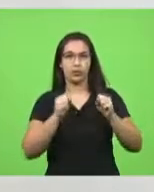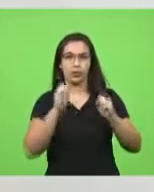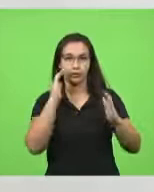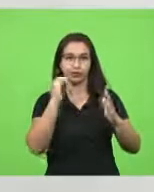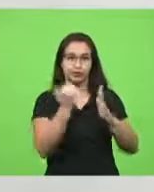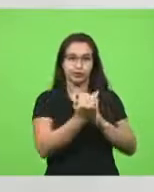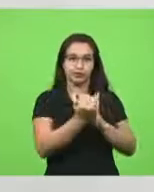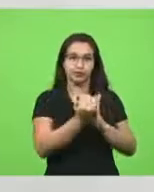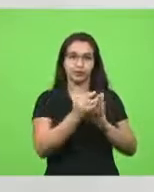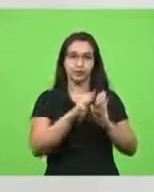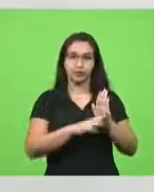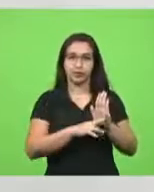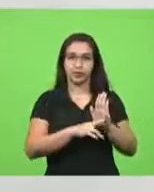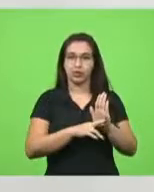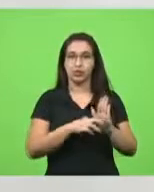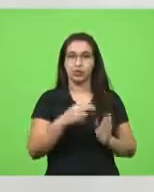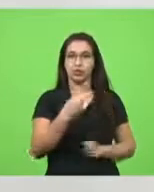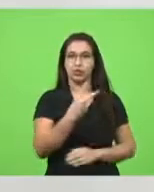Resolução